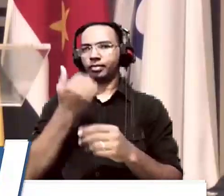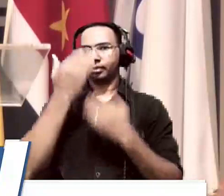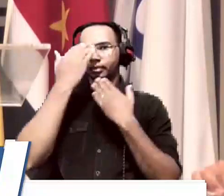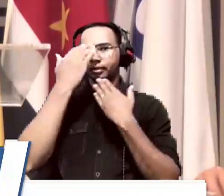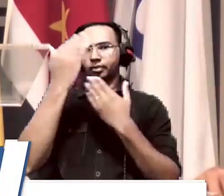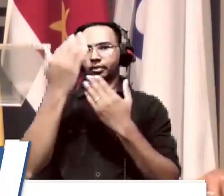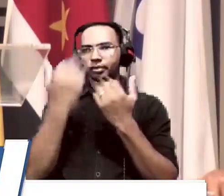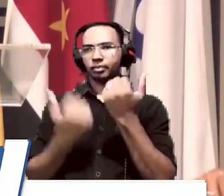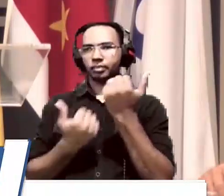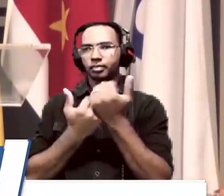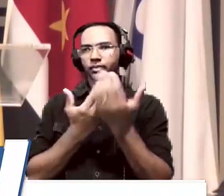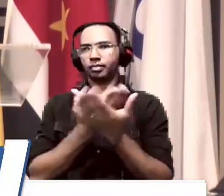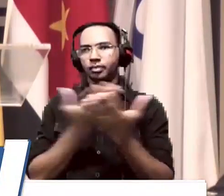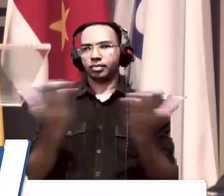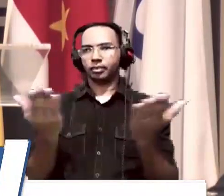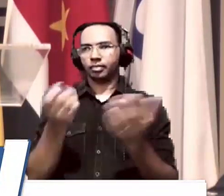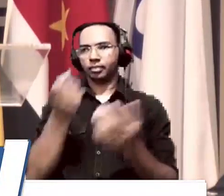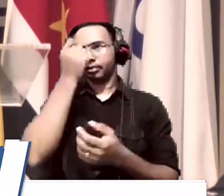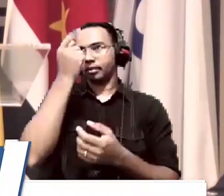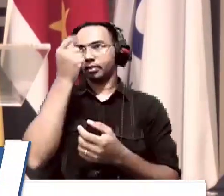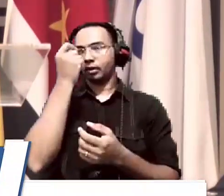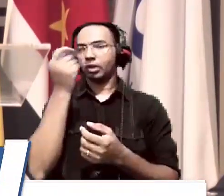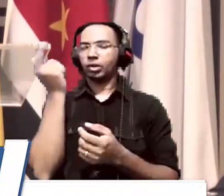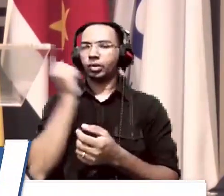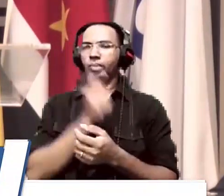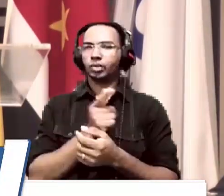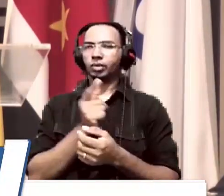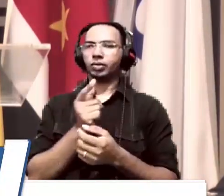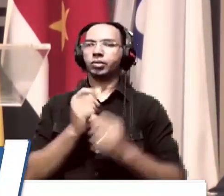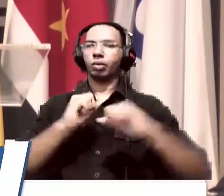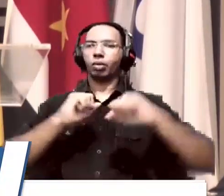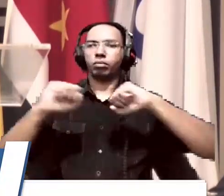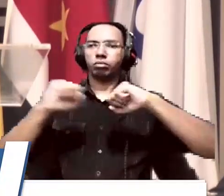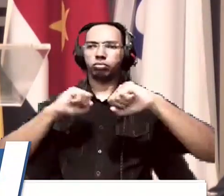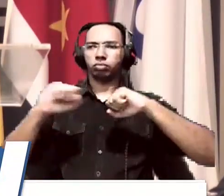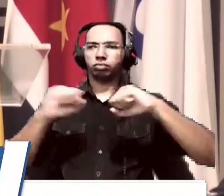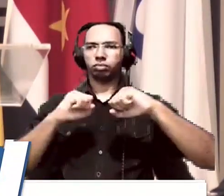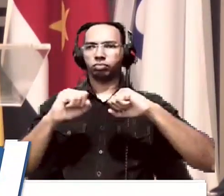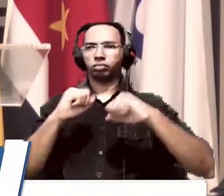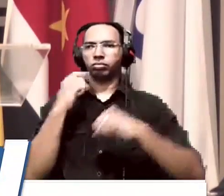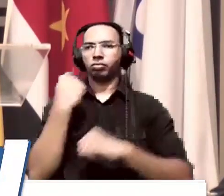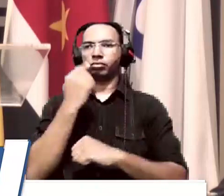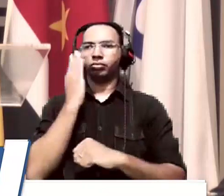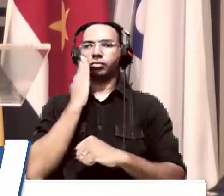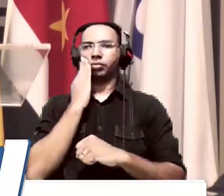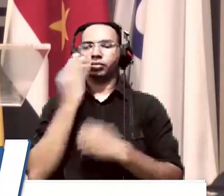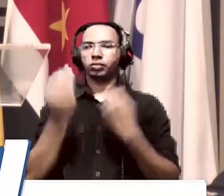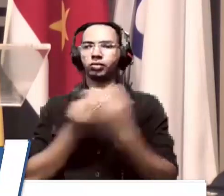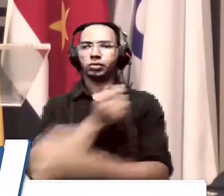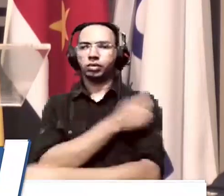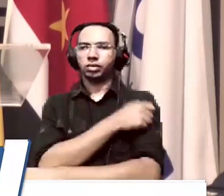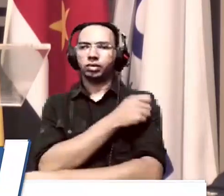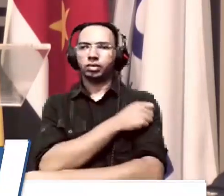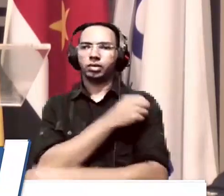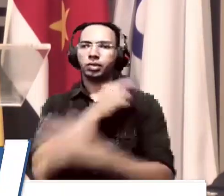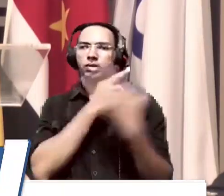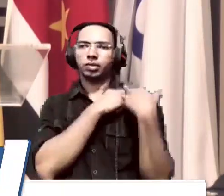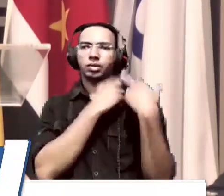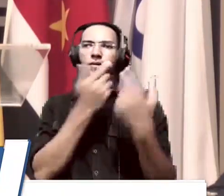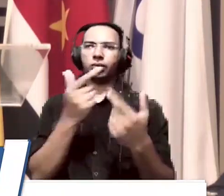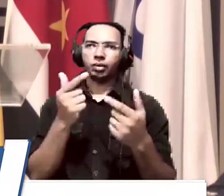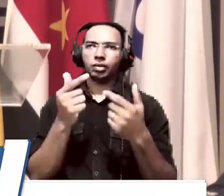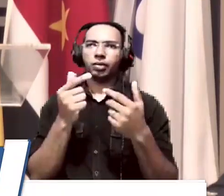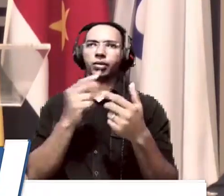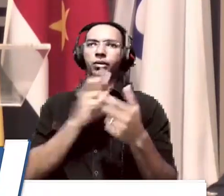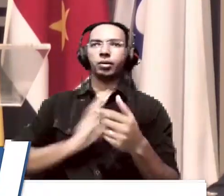de vocês. A ideia é que a gente consiga alimentar esse debate mesmo. A gente entende, enquanto estudante, que a responsabilidade não é só do vereador de conseguir